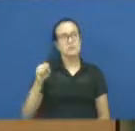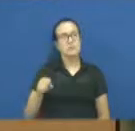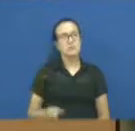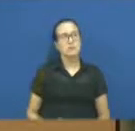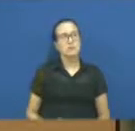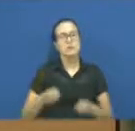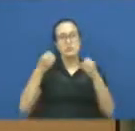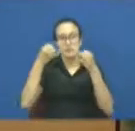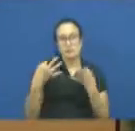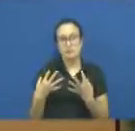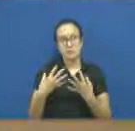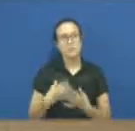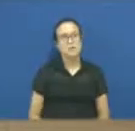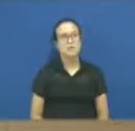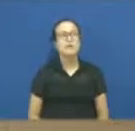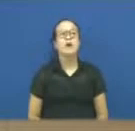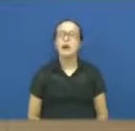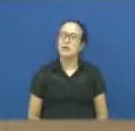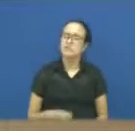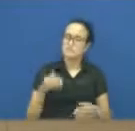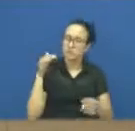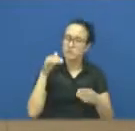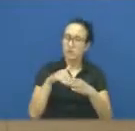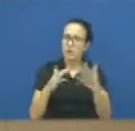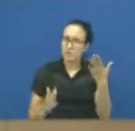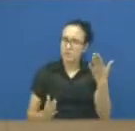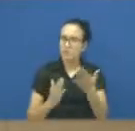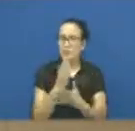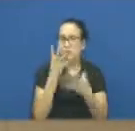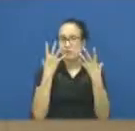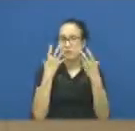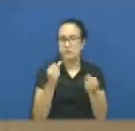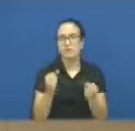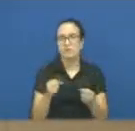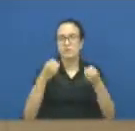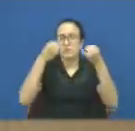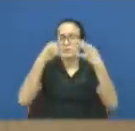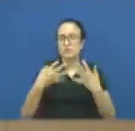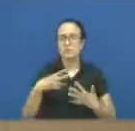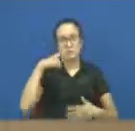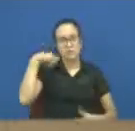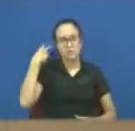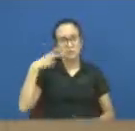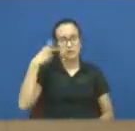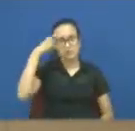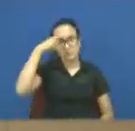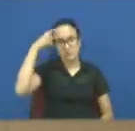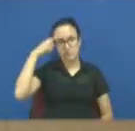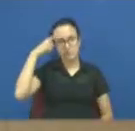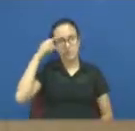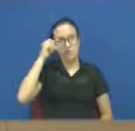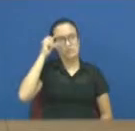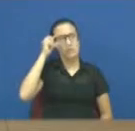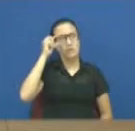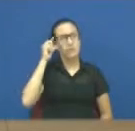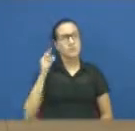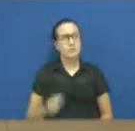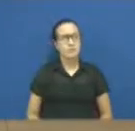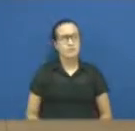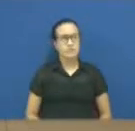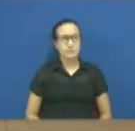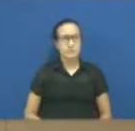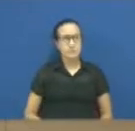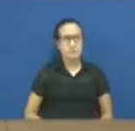com justificativa. A moção foi aprovada por todos os senhores vereadores e vereadoras. Para justificar o voto, vereador Wilson. Rapidamente, senhor presidente,